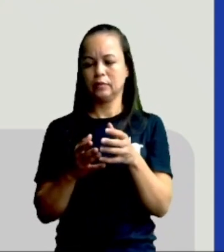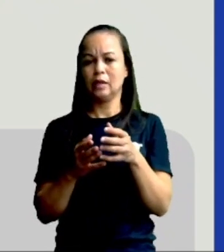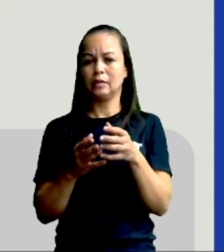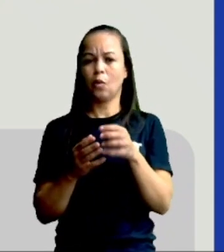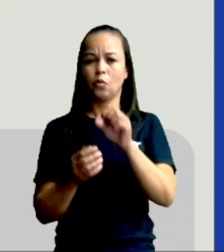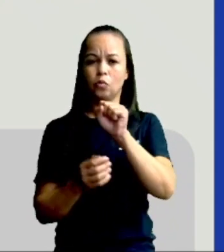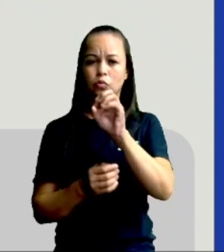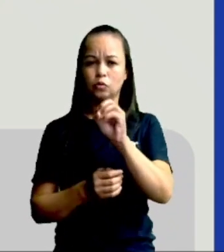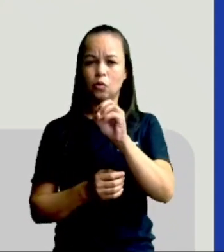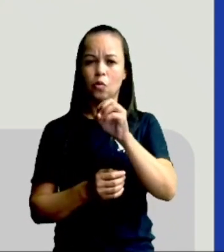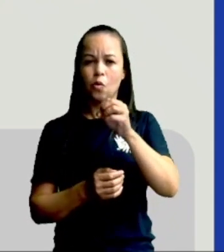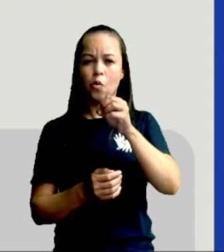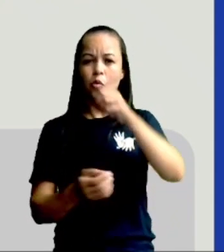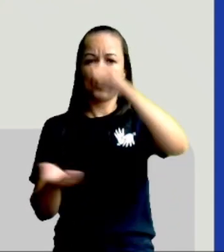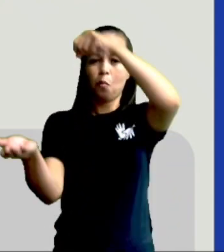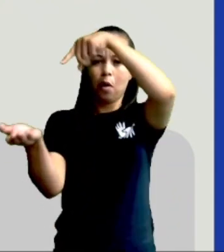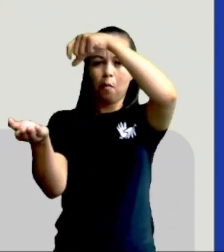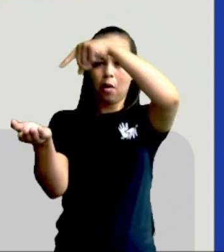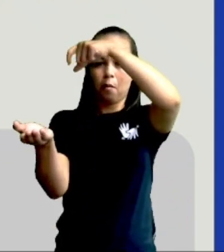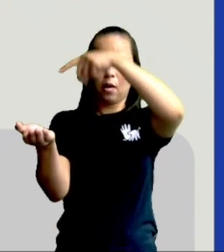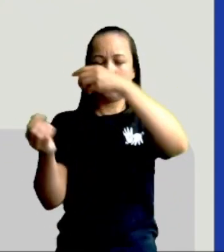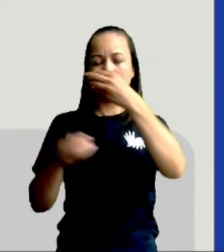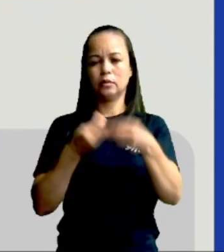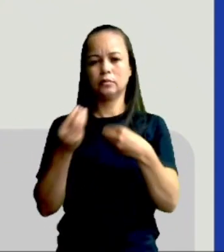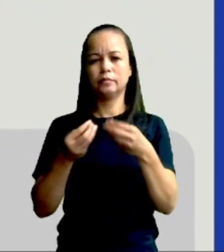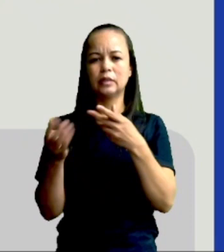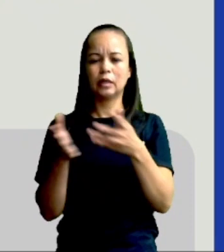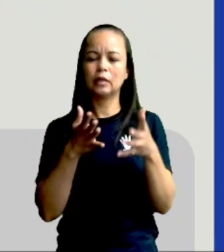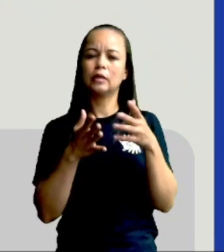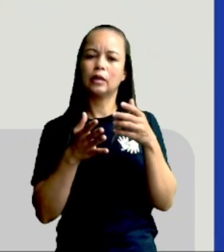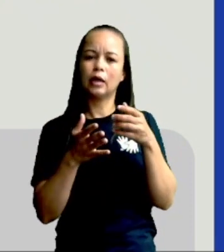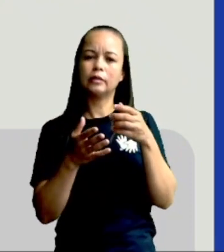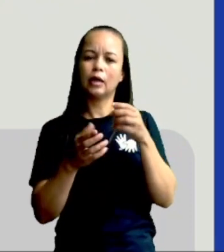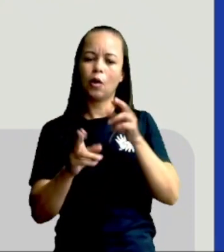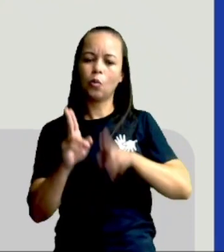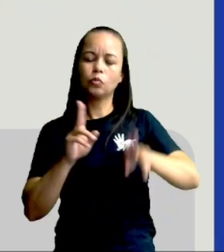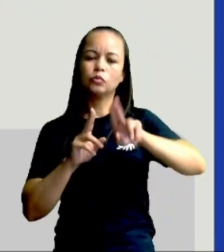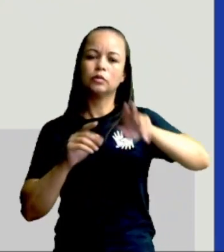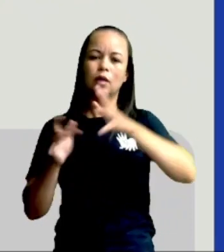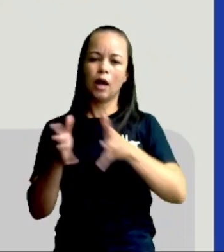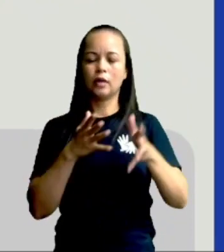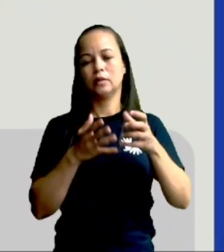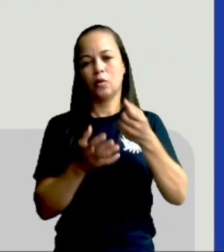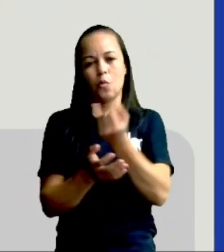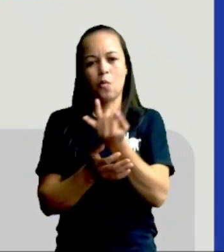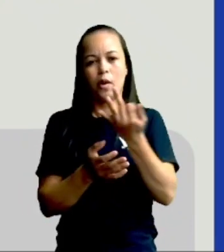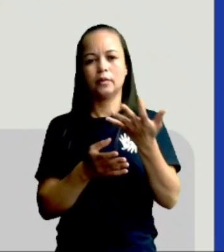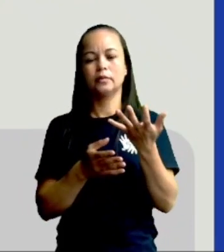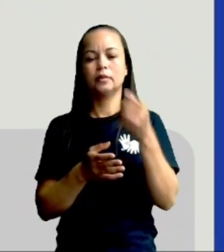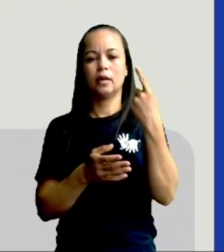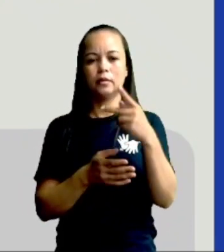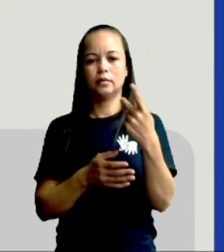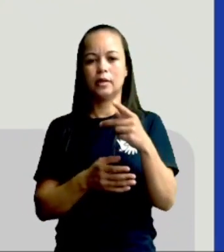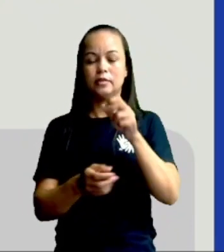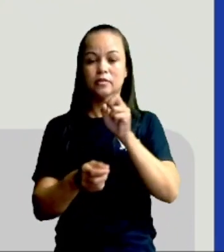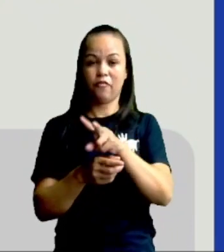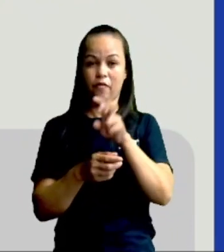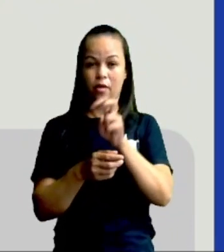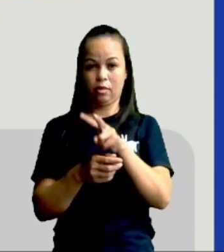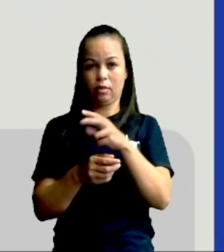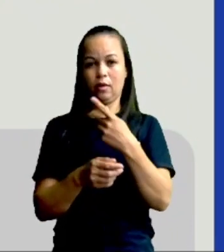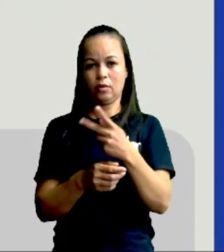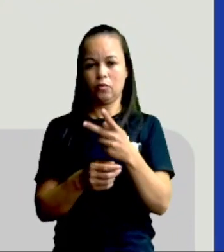da coleta da peçonha, do veneno da cobra, em que é colocada uma pequena quantidade desse veneno